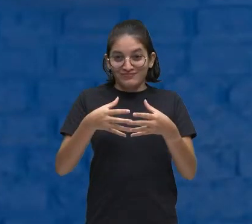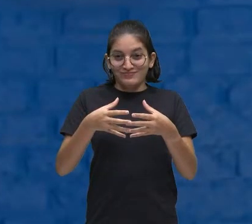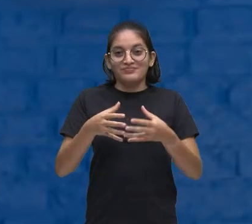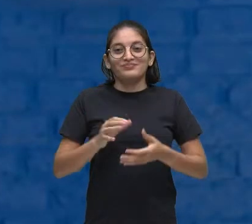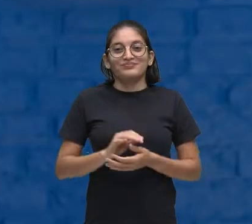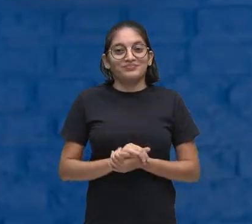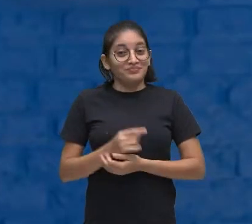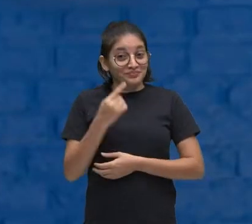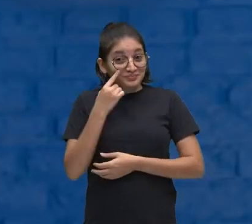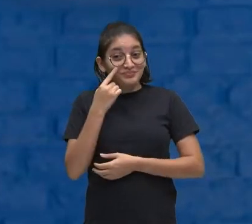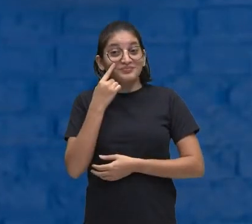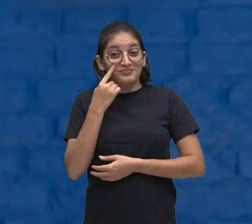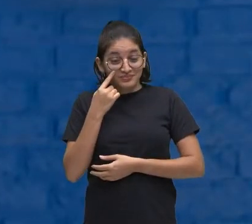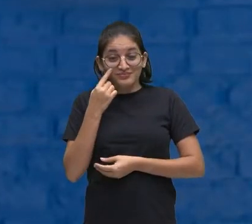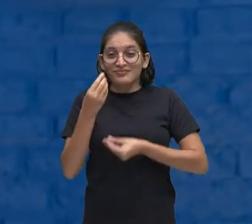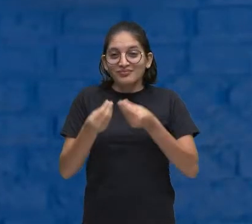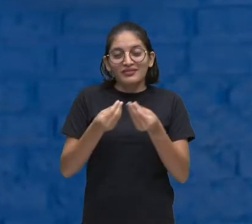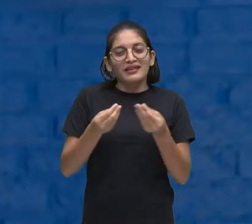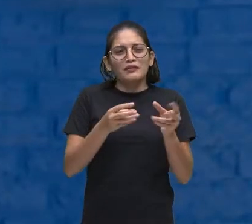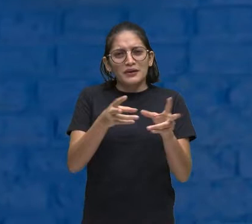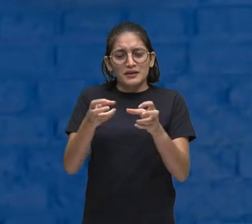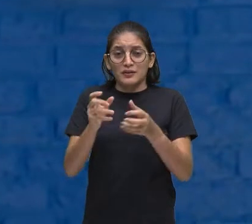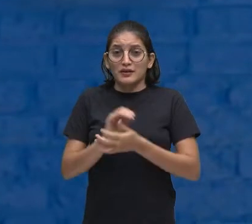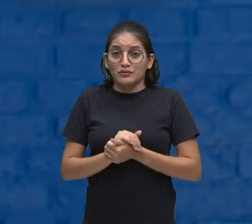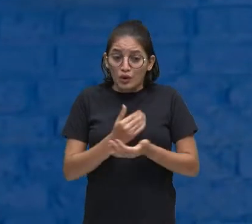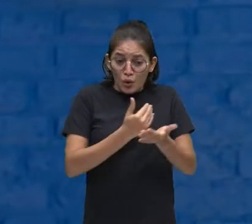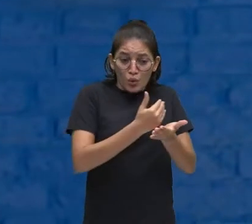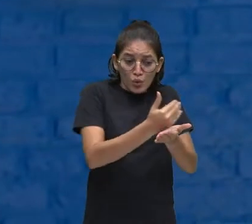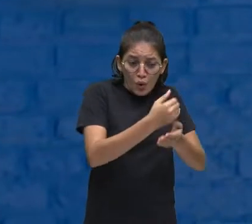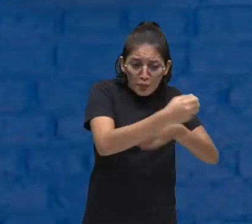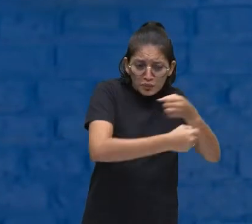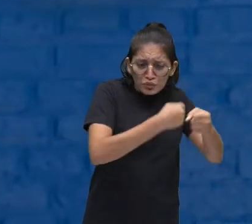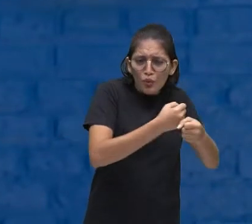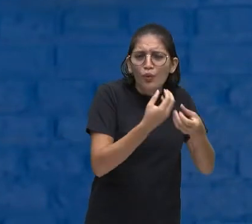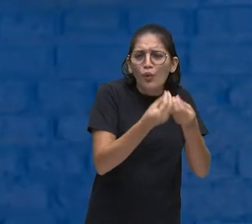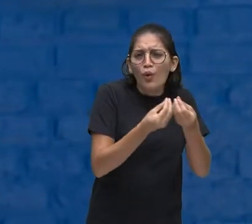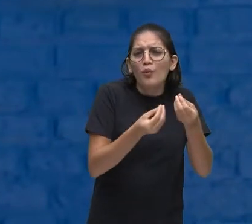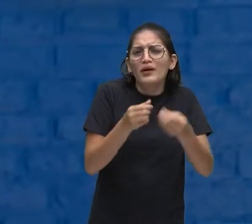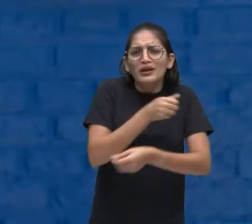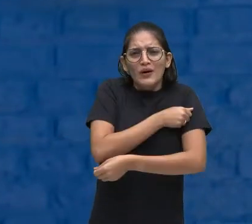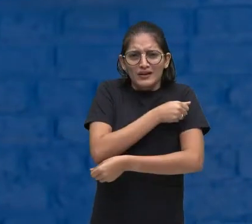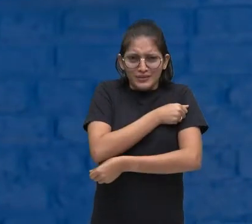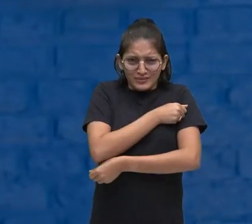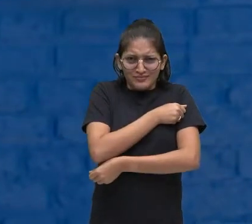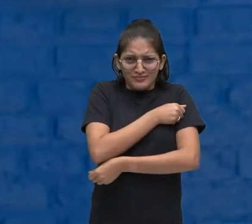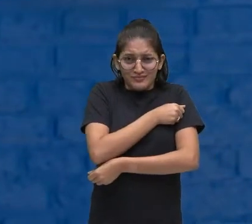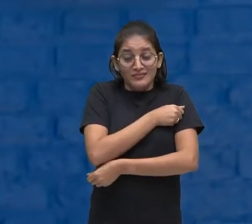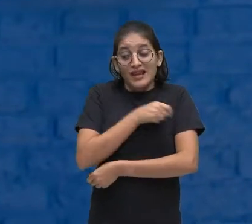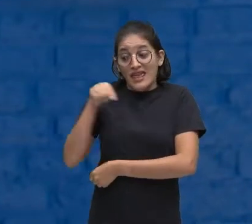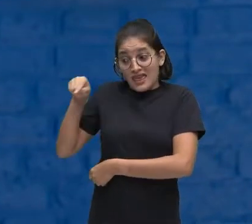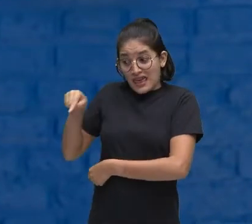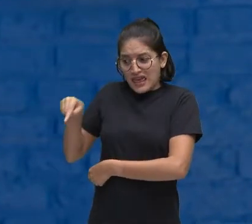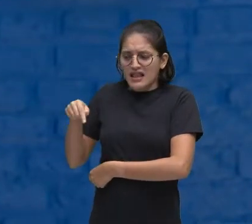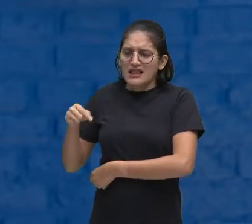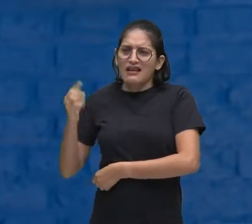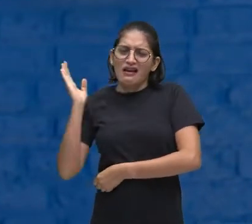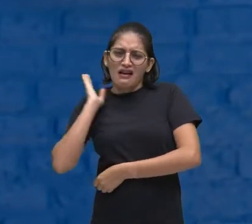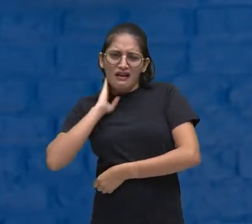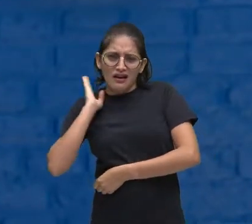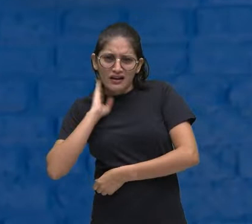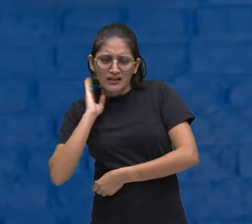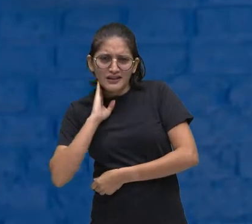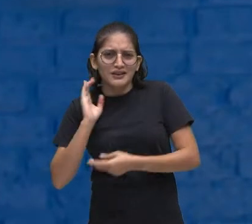só como a gente pode observar. No início do ano, como é que era o Ricardo? O Ricardo era um aluno